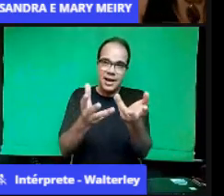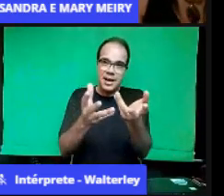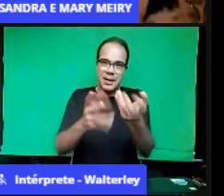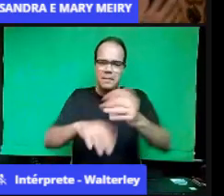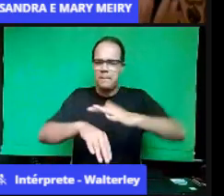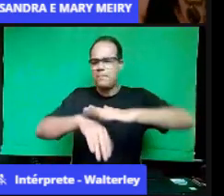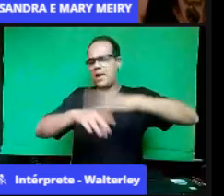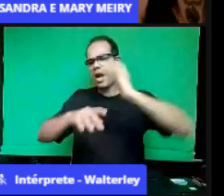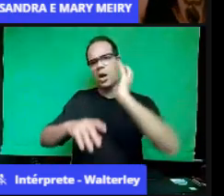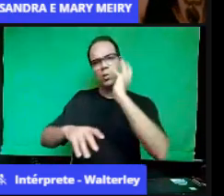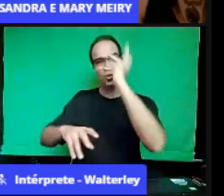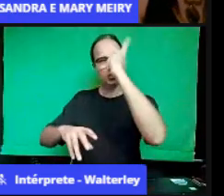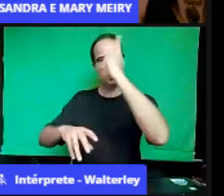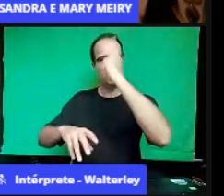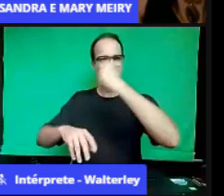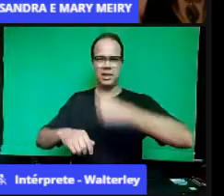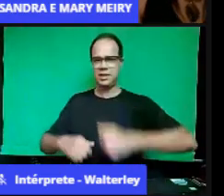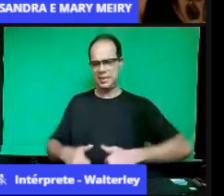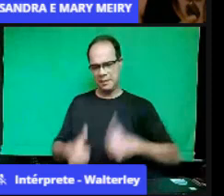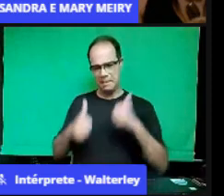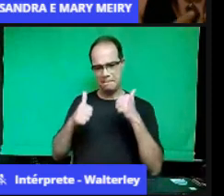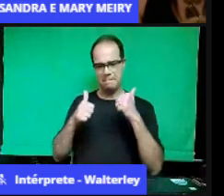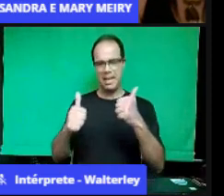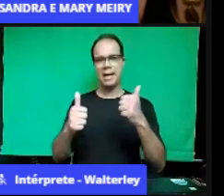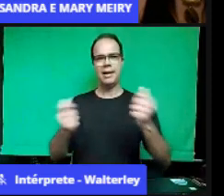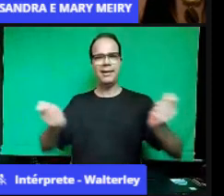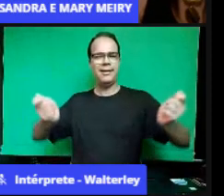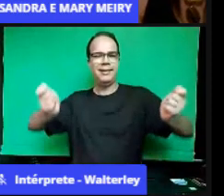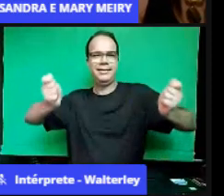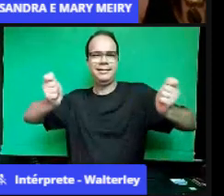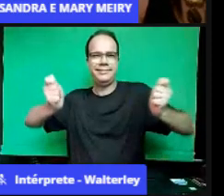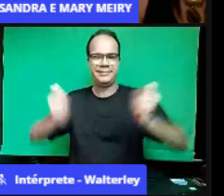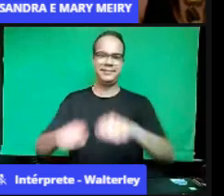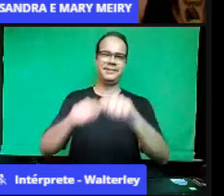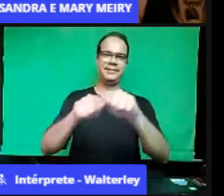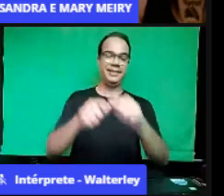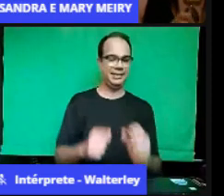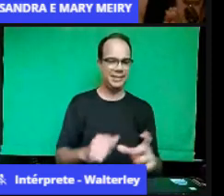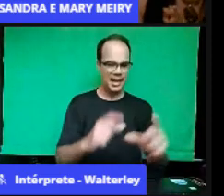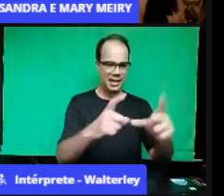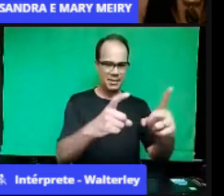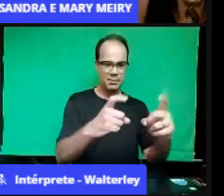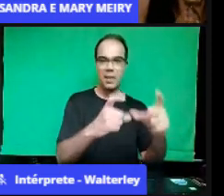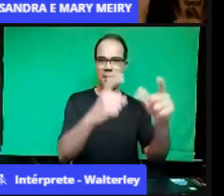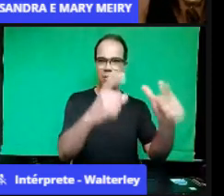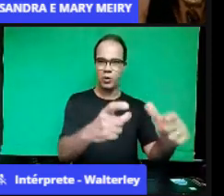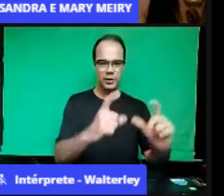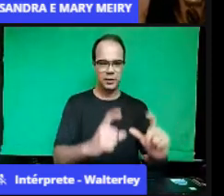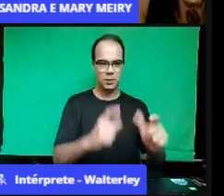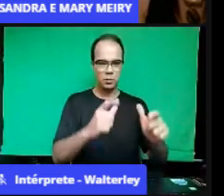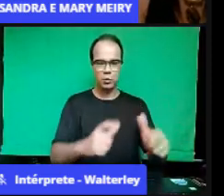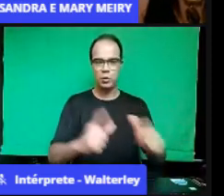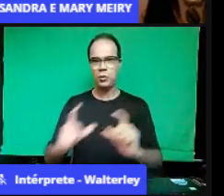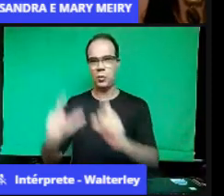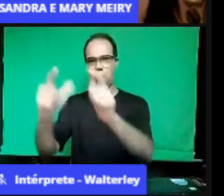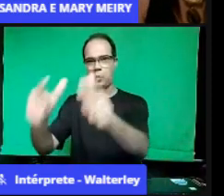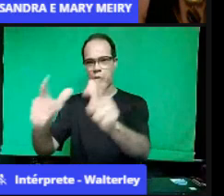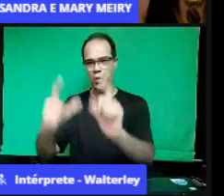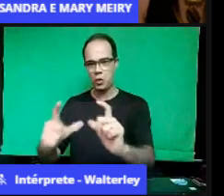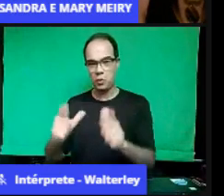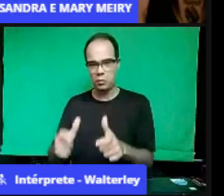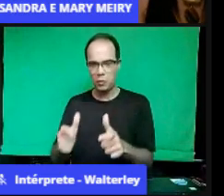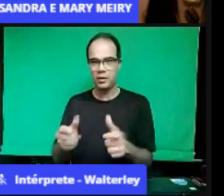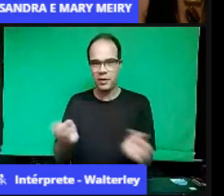realizadas com sucesso. Mas não é só isso que é importante. É importante postar também